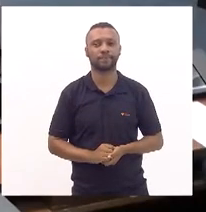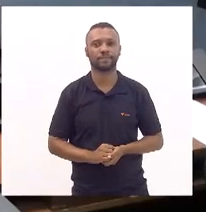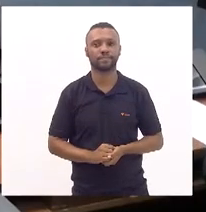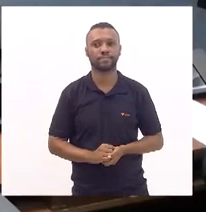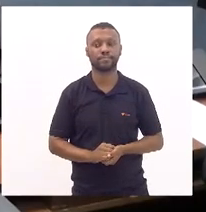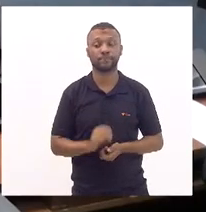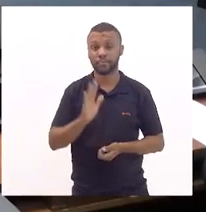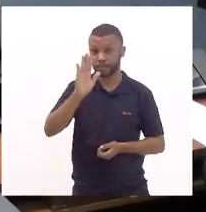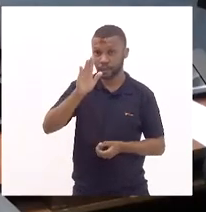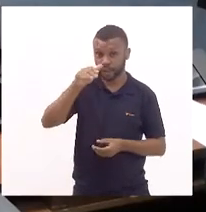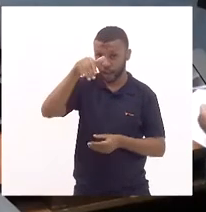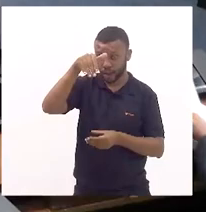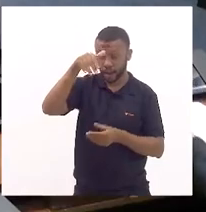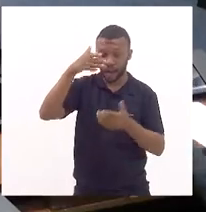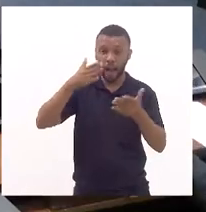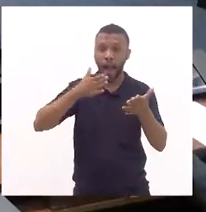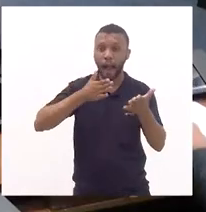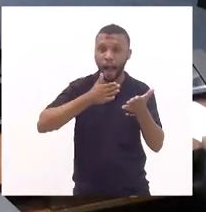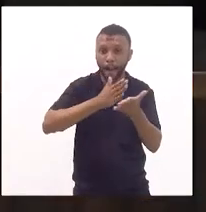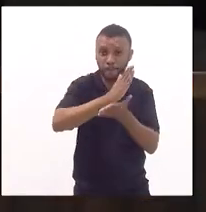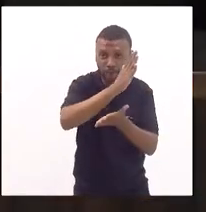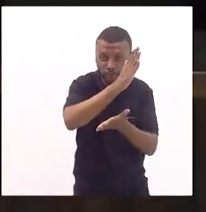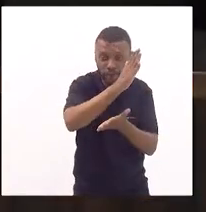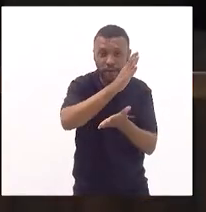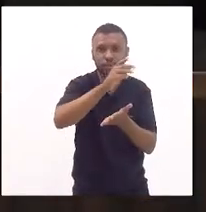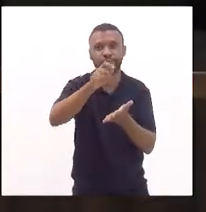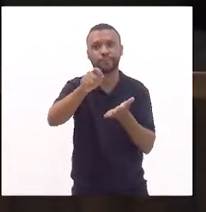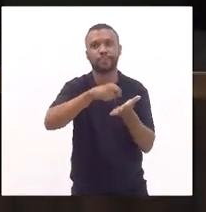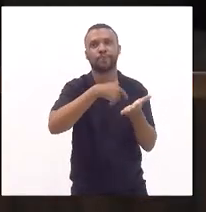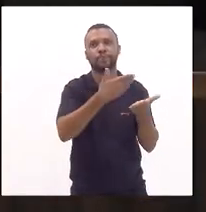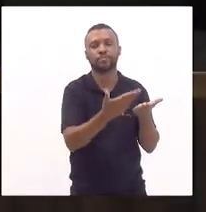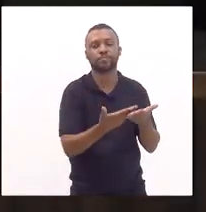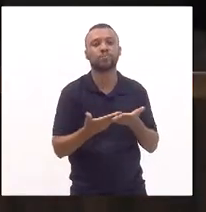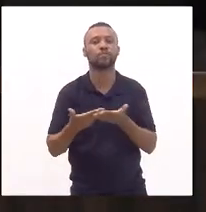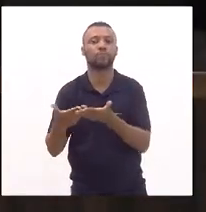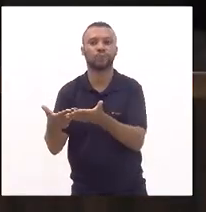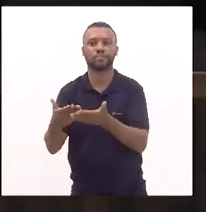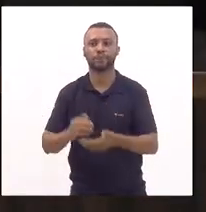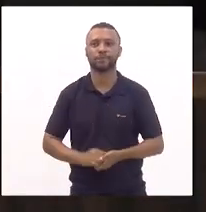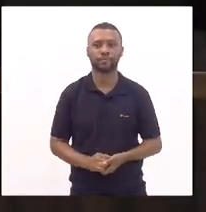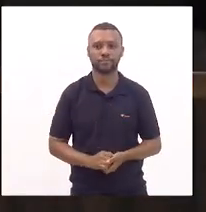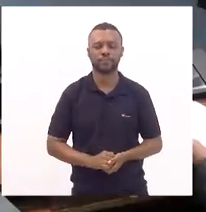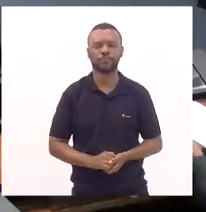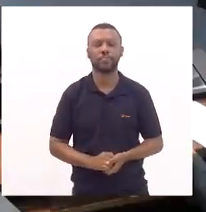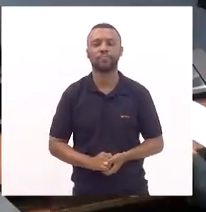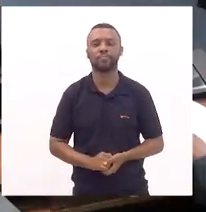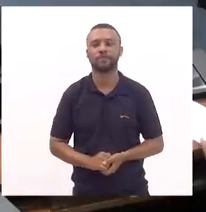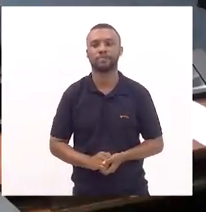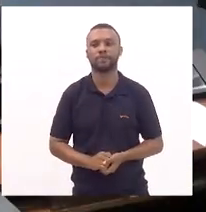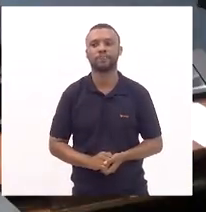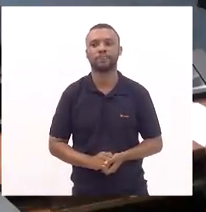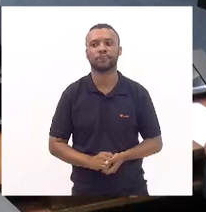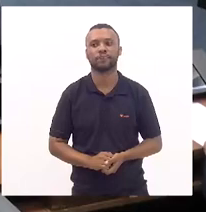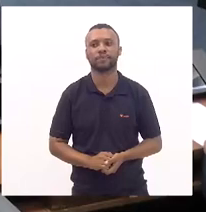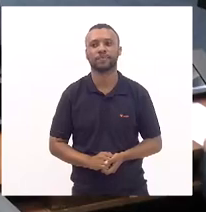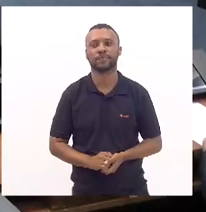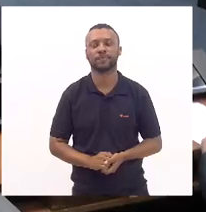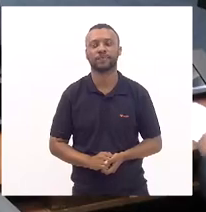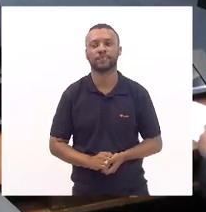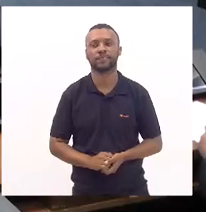Abstenção no... Aprovado. Vai a promulgação. Marta, esse aqui é o seu. Esse aqui é o